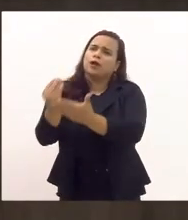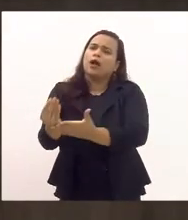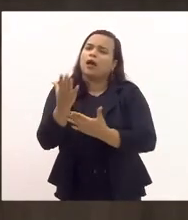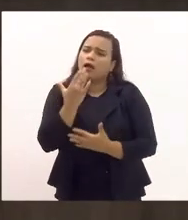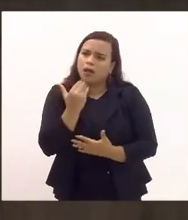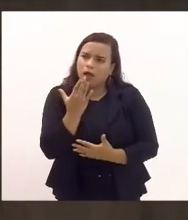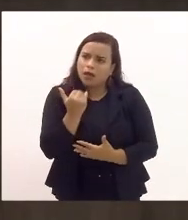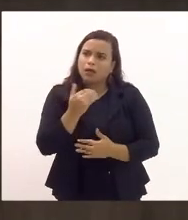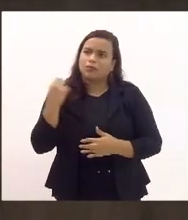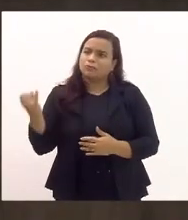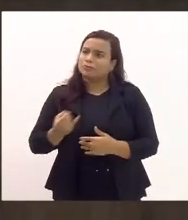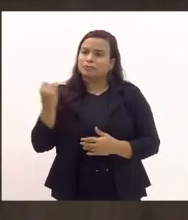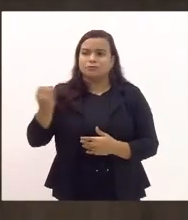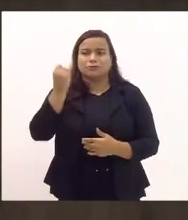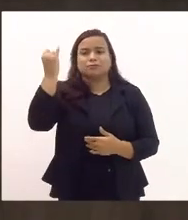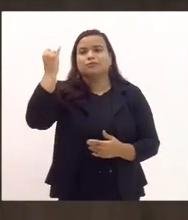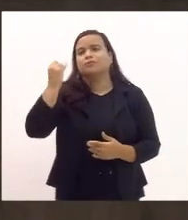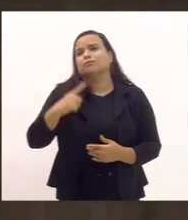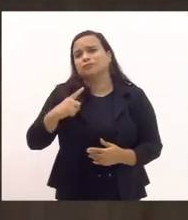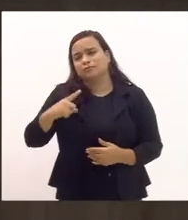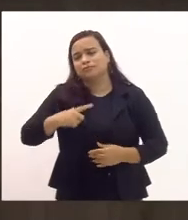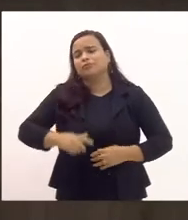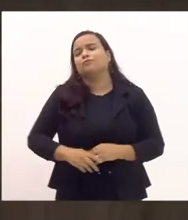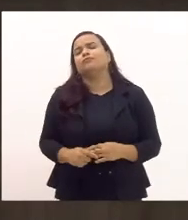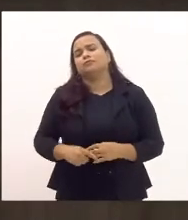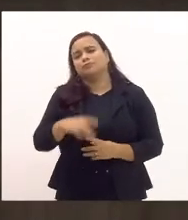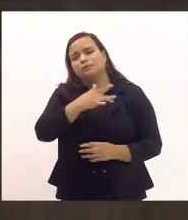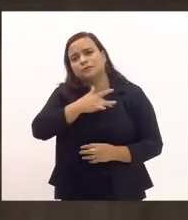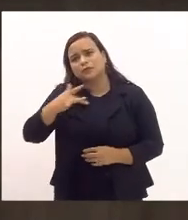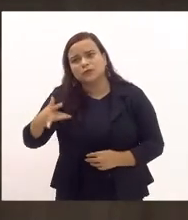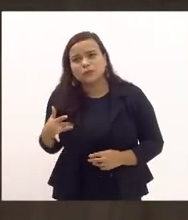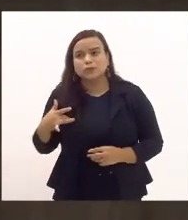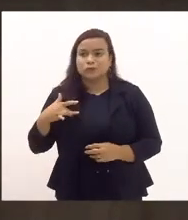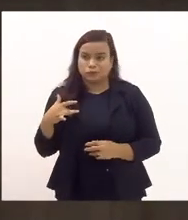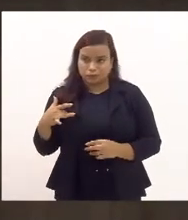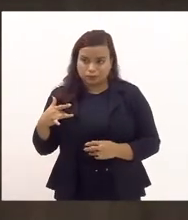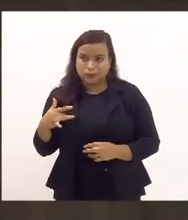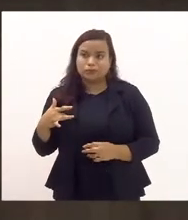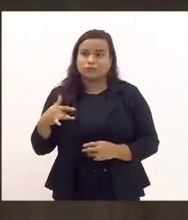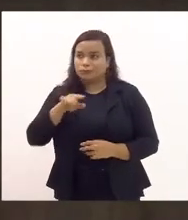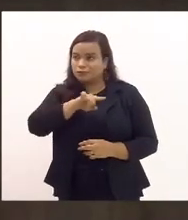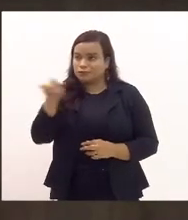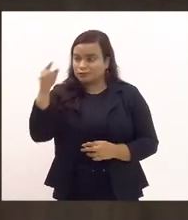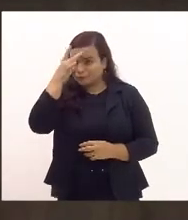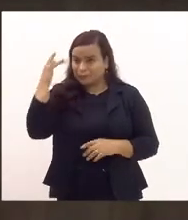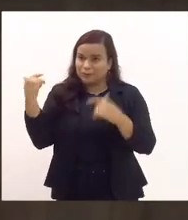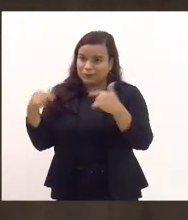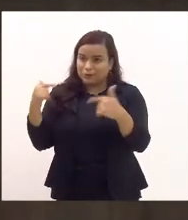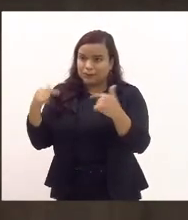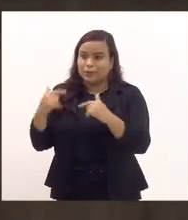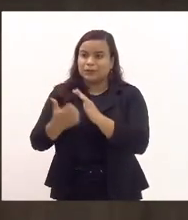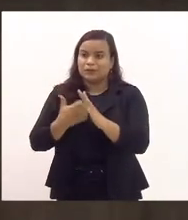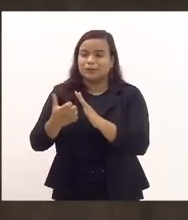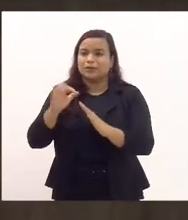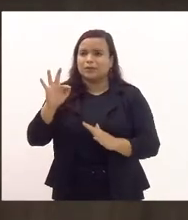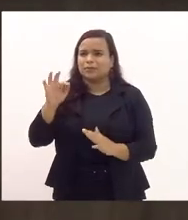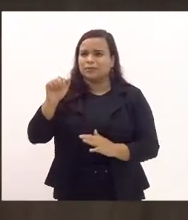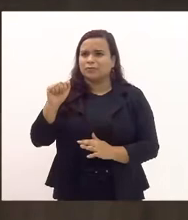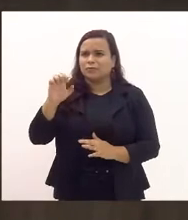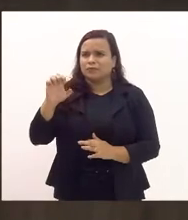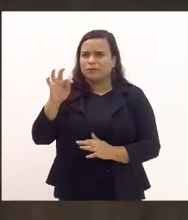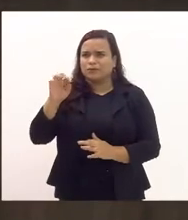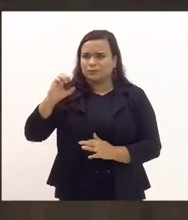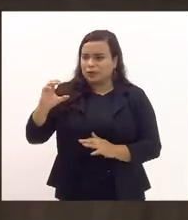alimentação que é fundamental para a saúde né desses trabalhadores da Faetec Oi